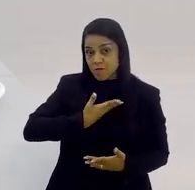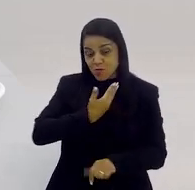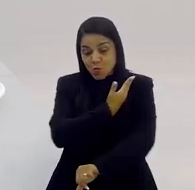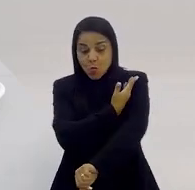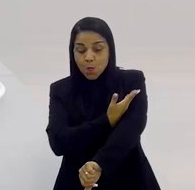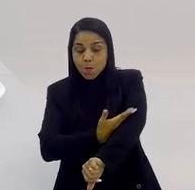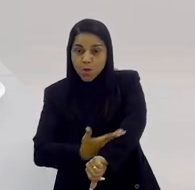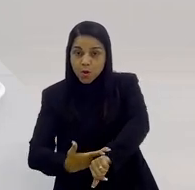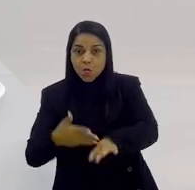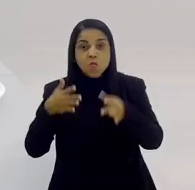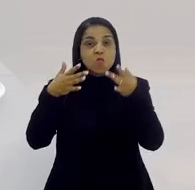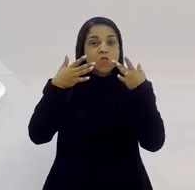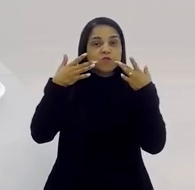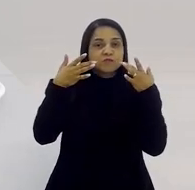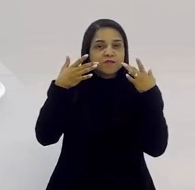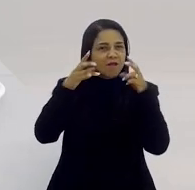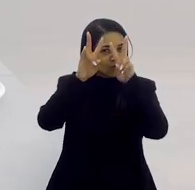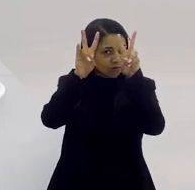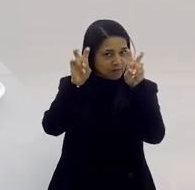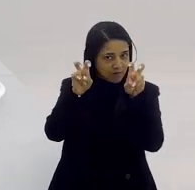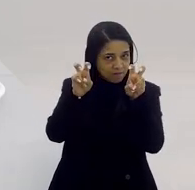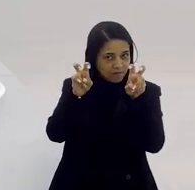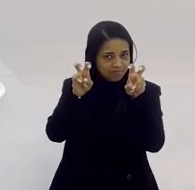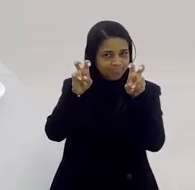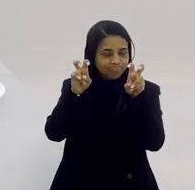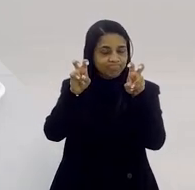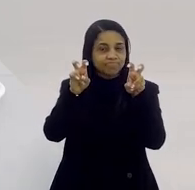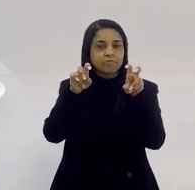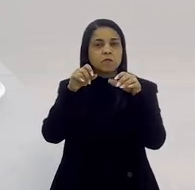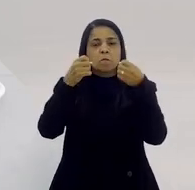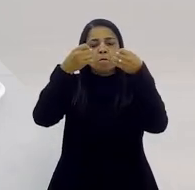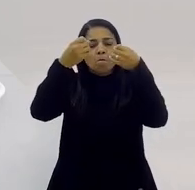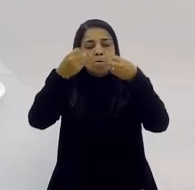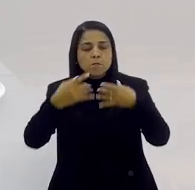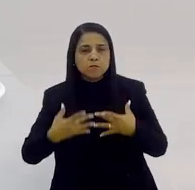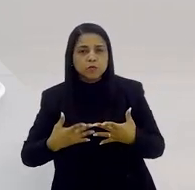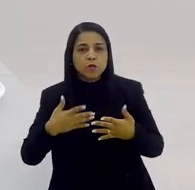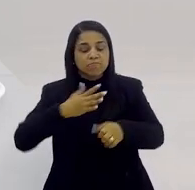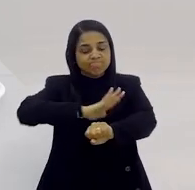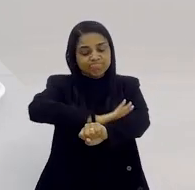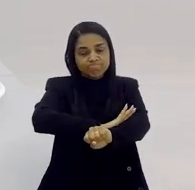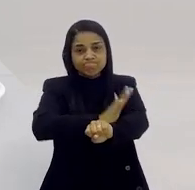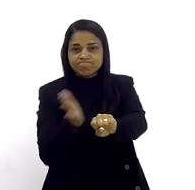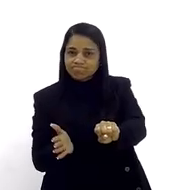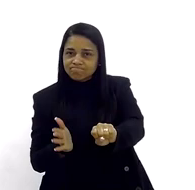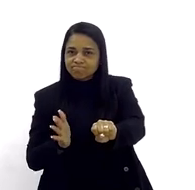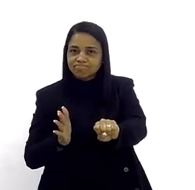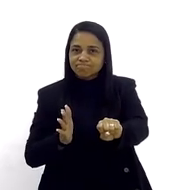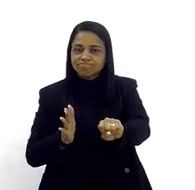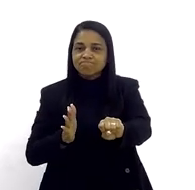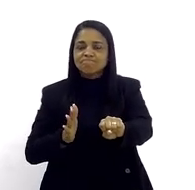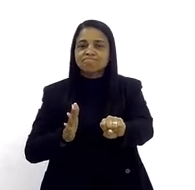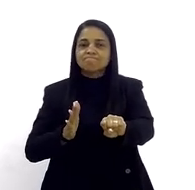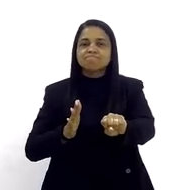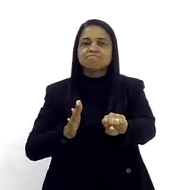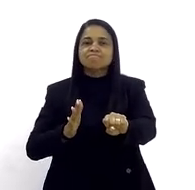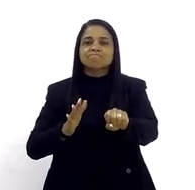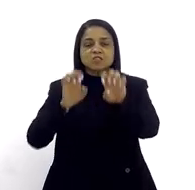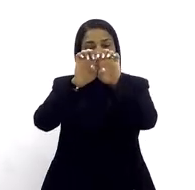que é uma coisa que é um espetáculo que faz toda uma desconstrução do racismo estrutural e